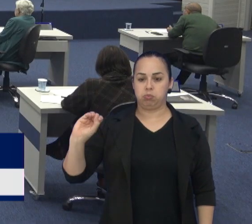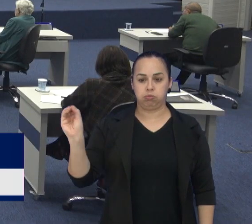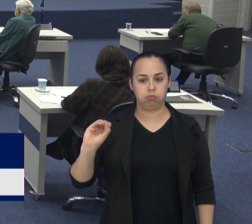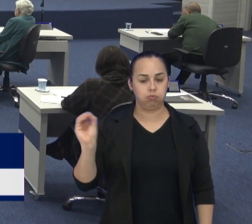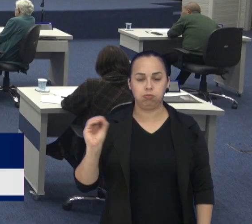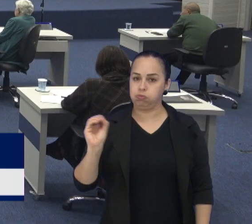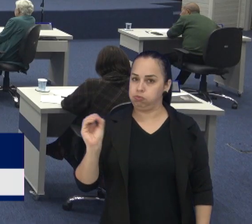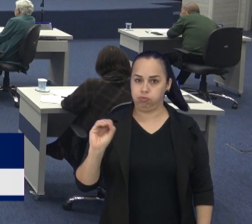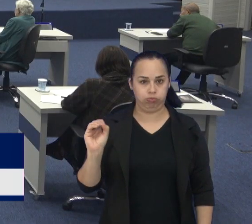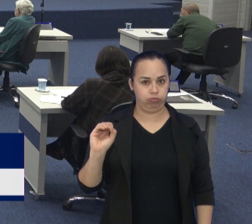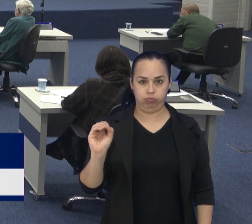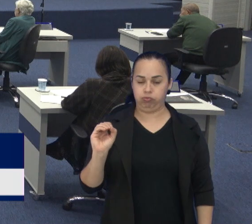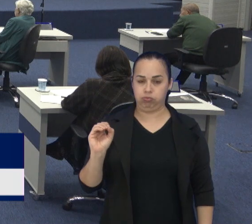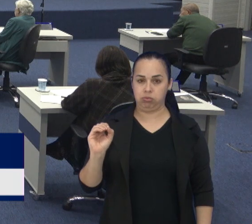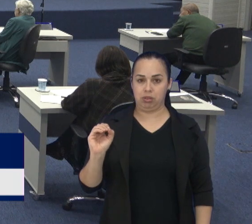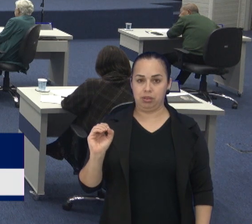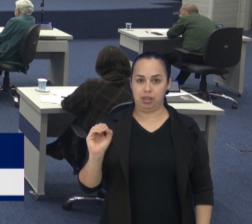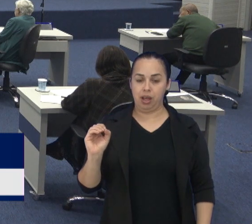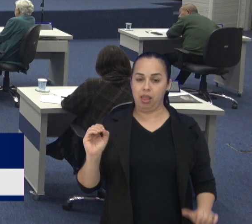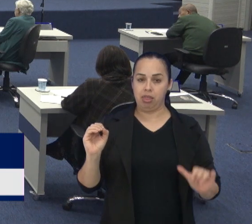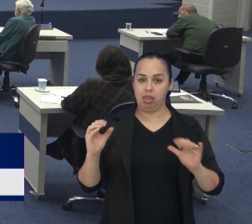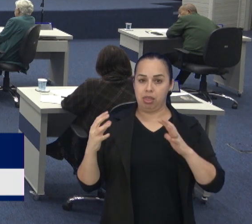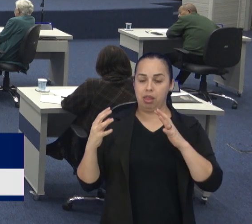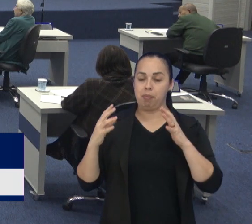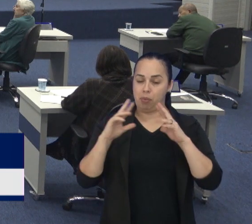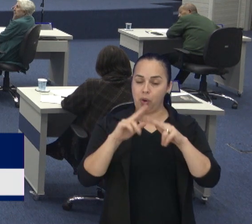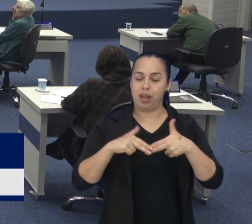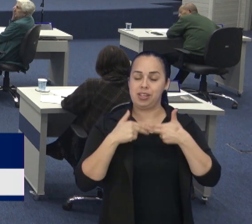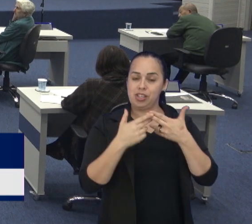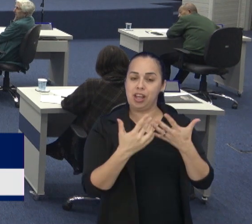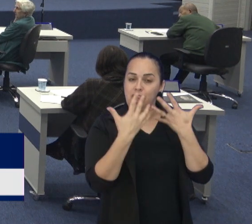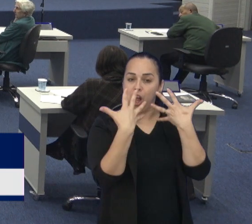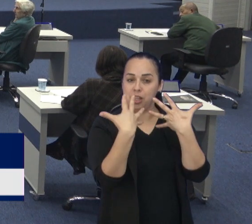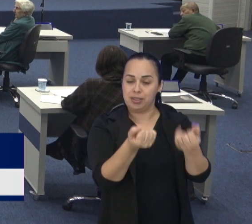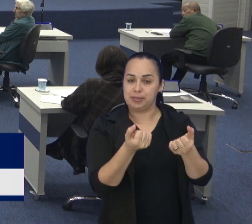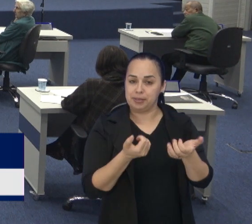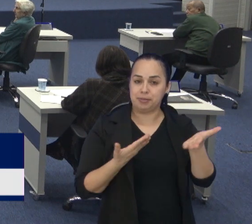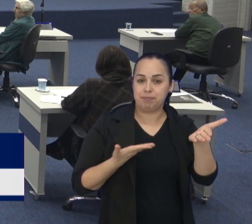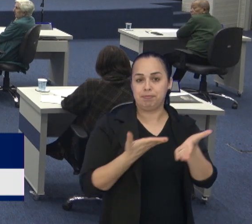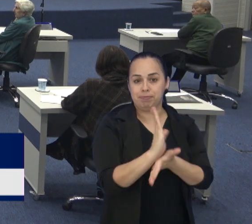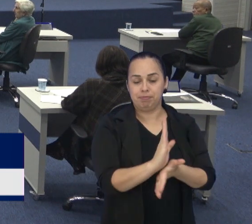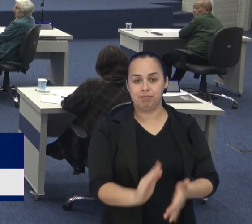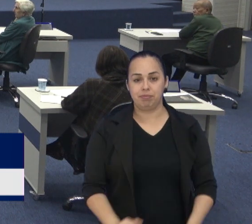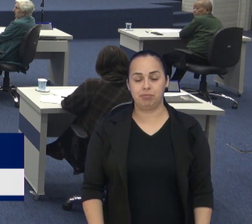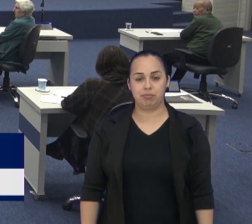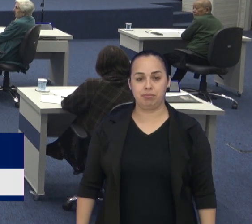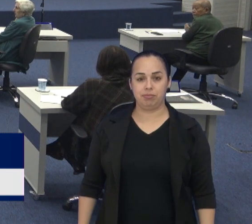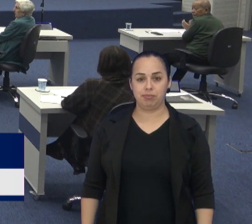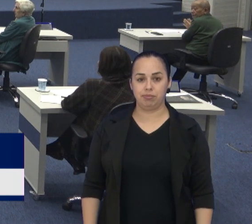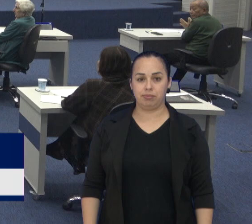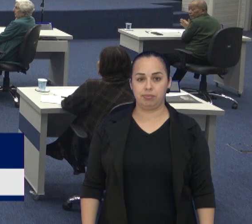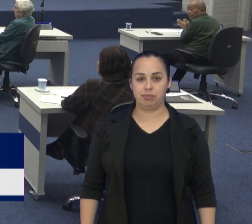voto contrário, senhor presidente. Sem nenhum voto contrário, está aprovado por unanimidade.